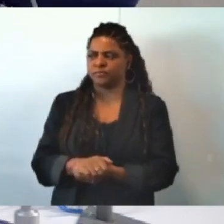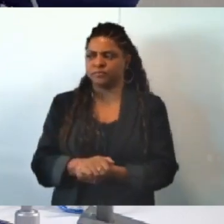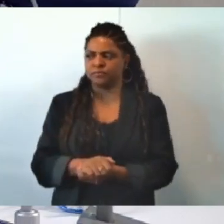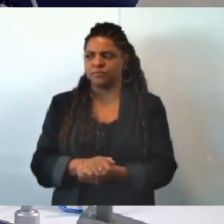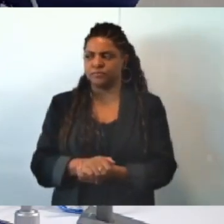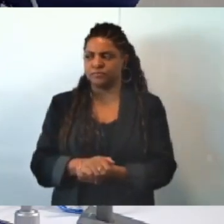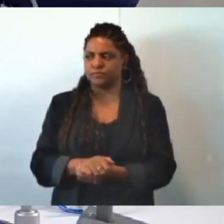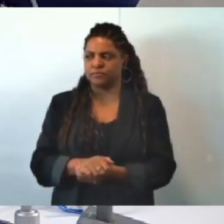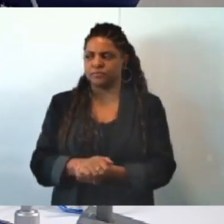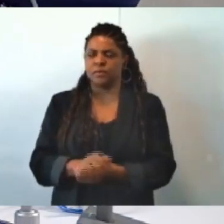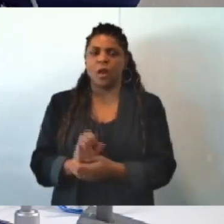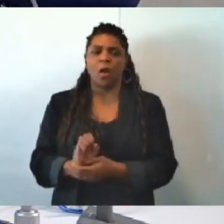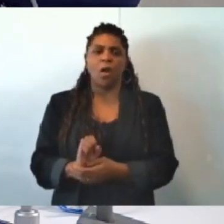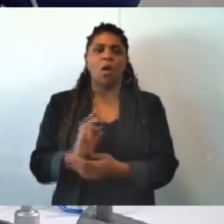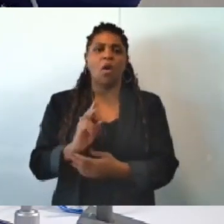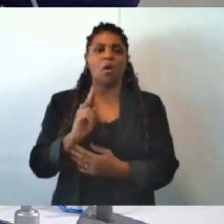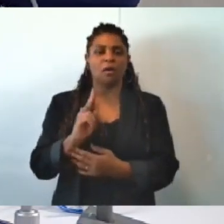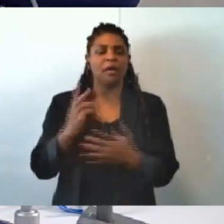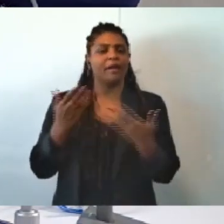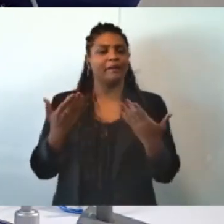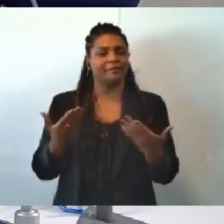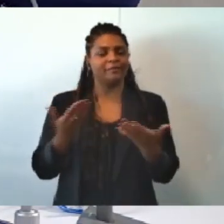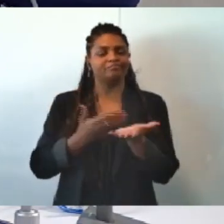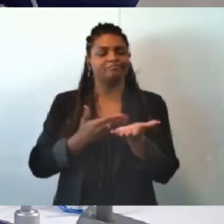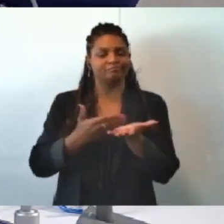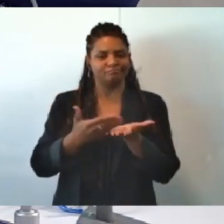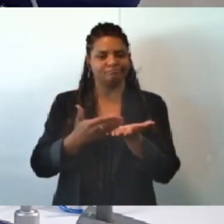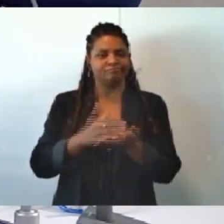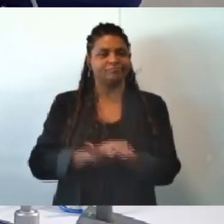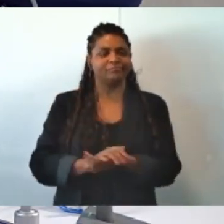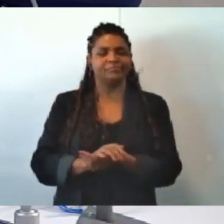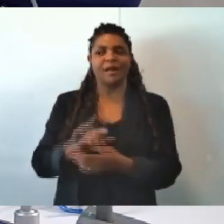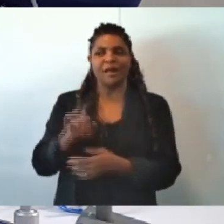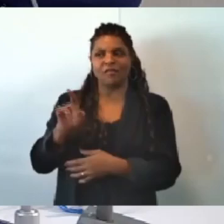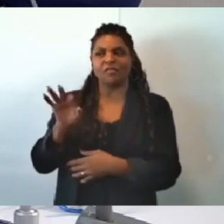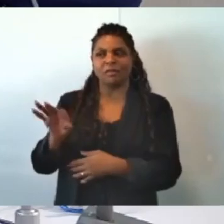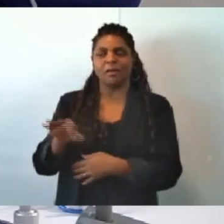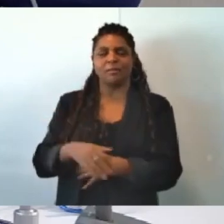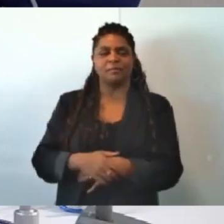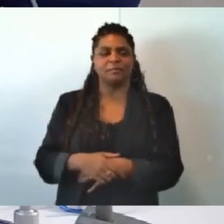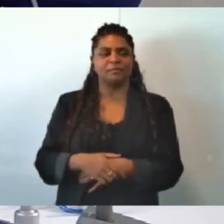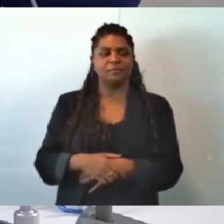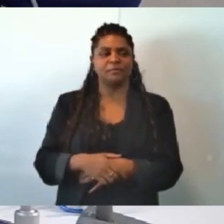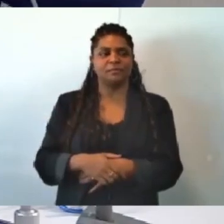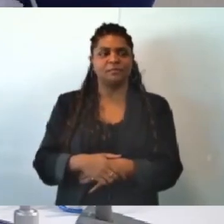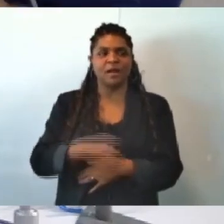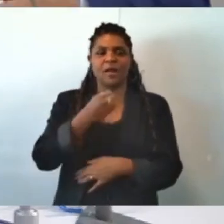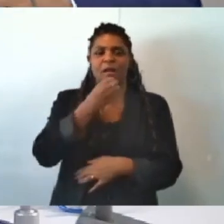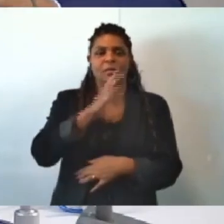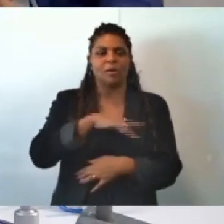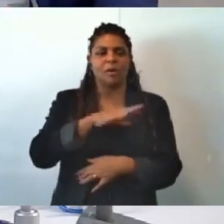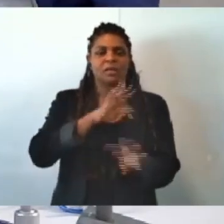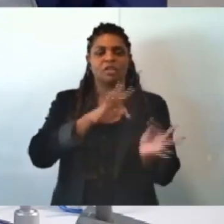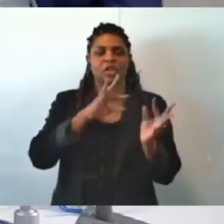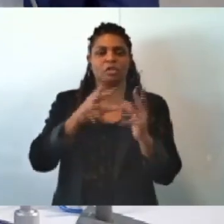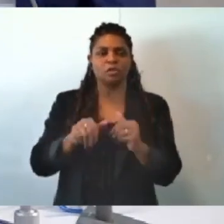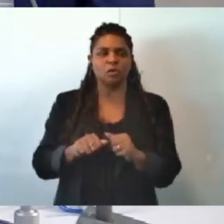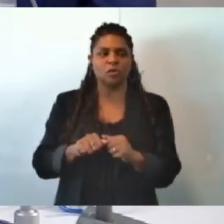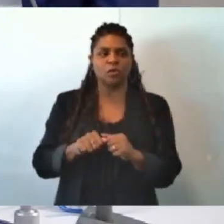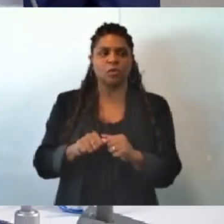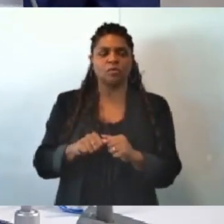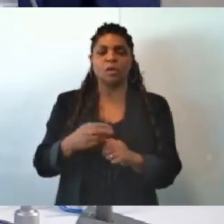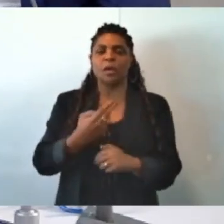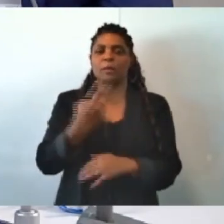Ok, então vamos. Oi, lá, Wellington. Boa tarde. É você mesmo. Boa tarde a todos. Meu nome é